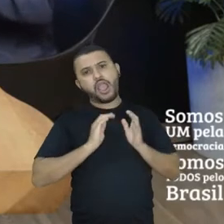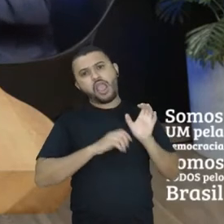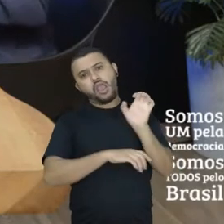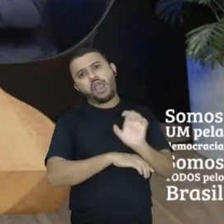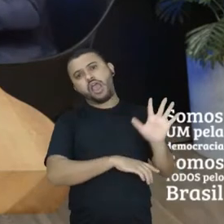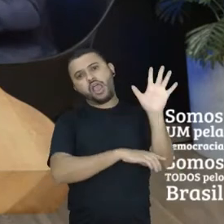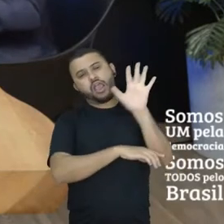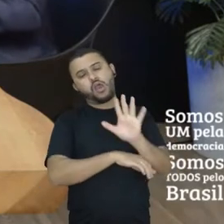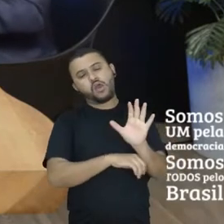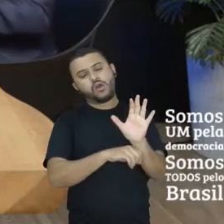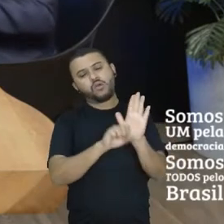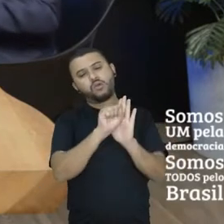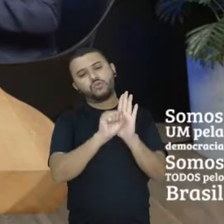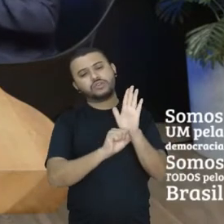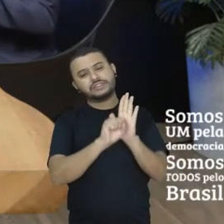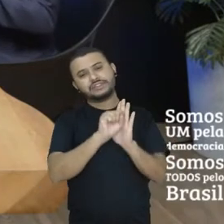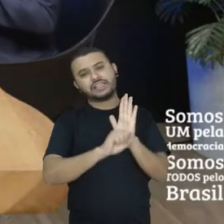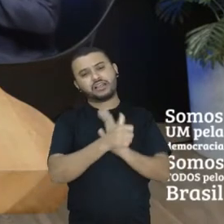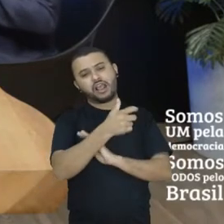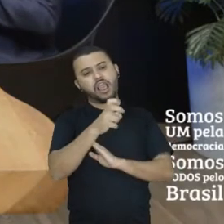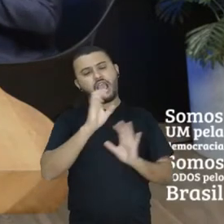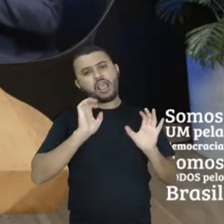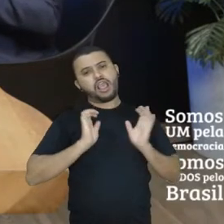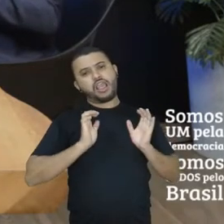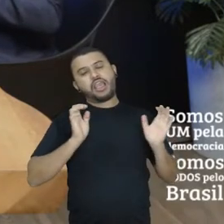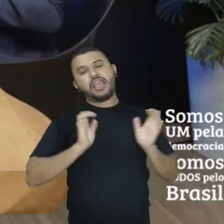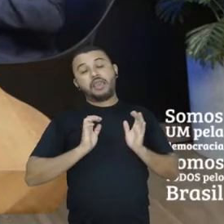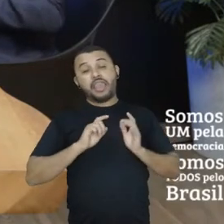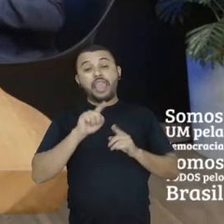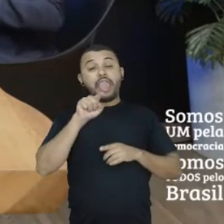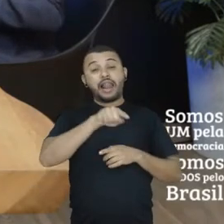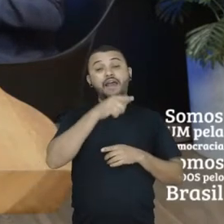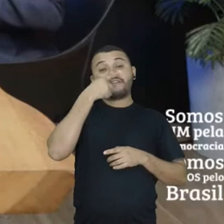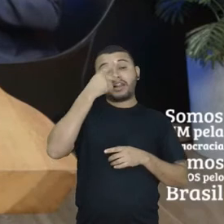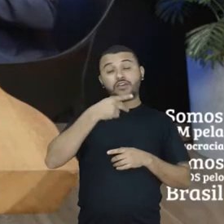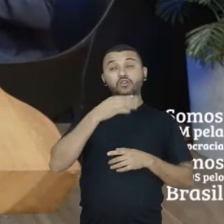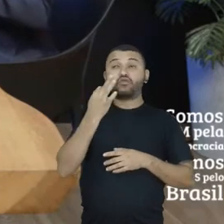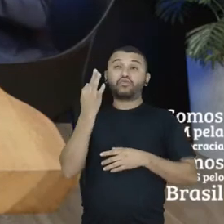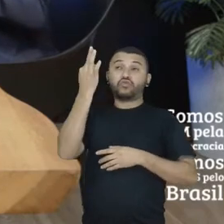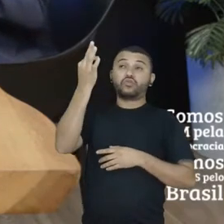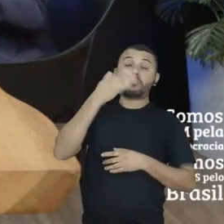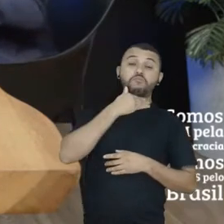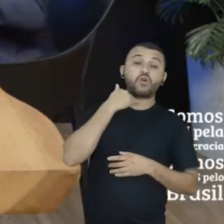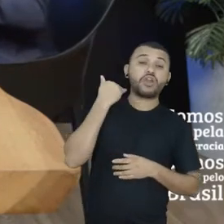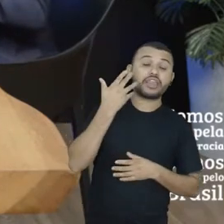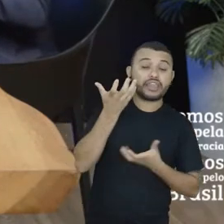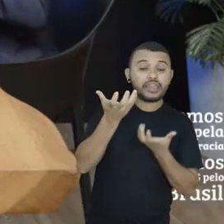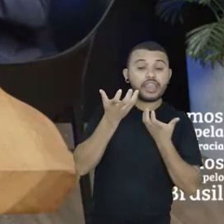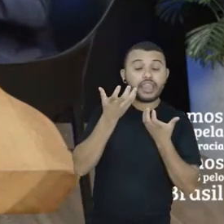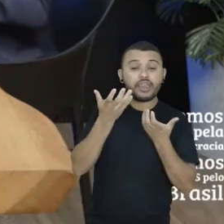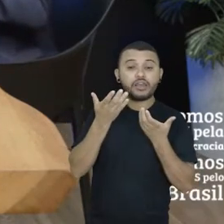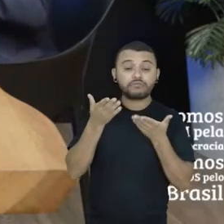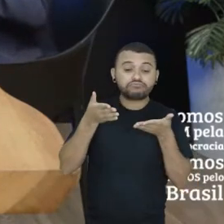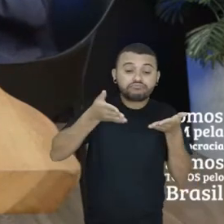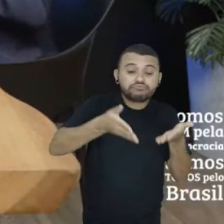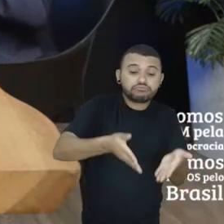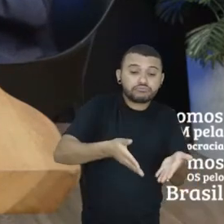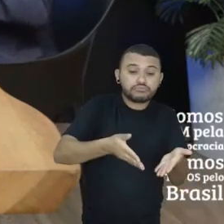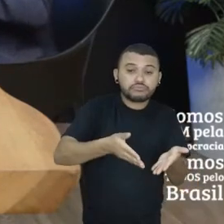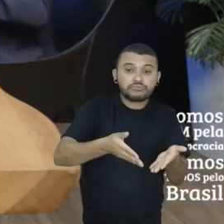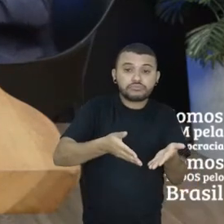no século XV. E ela dizia, quando eu morrer, eu quero ser enterrada no lugar